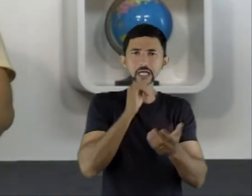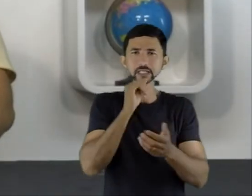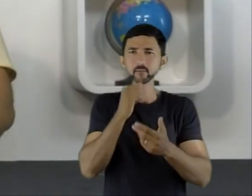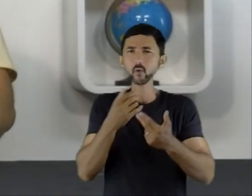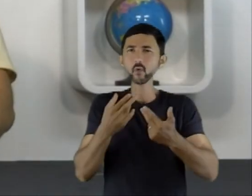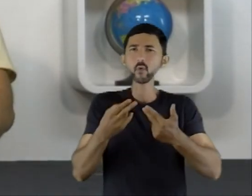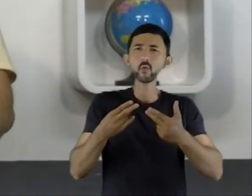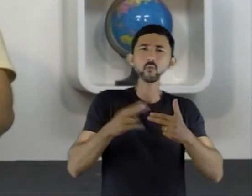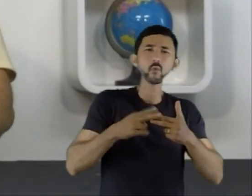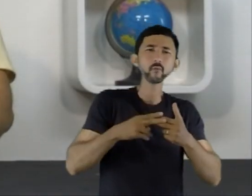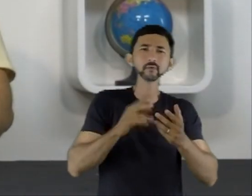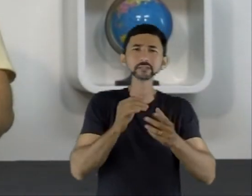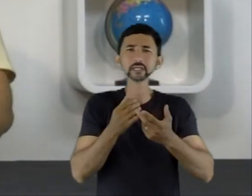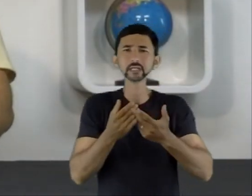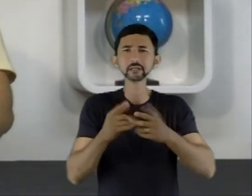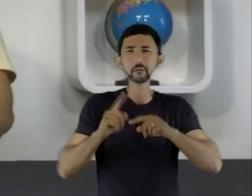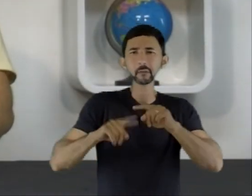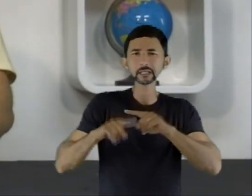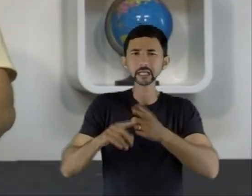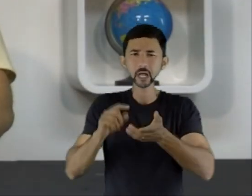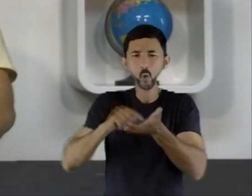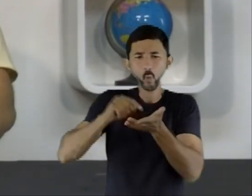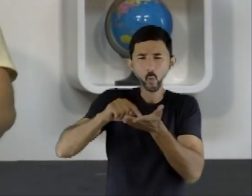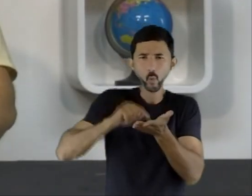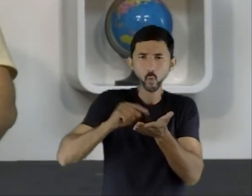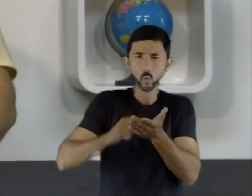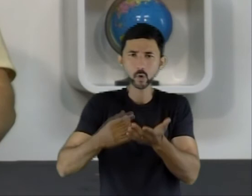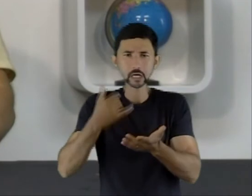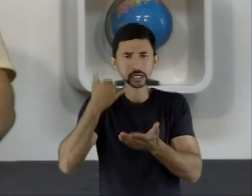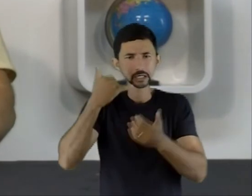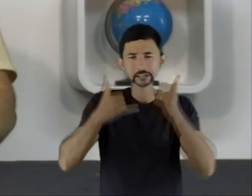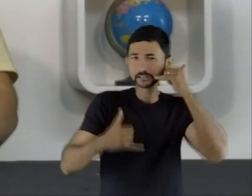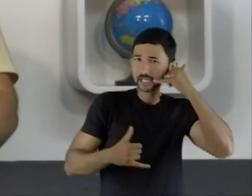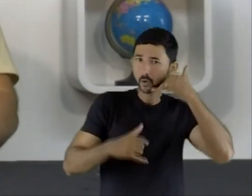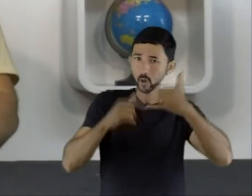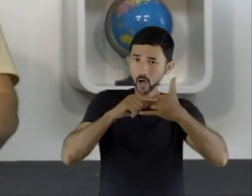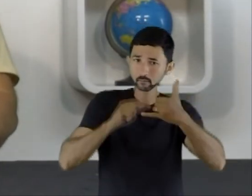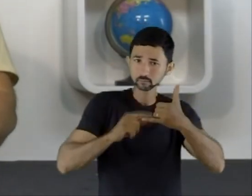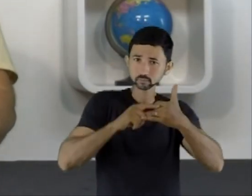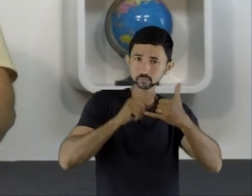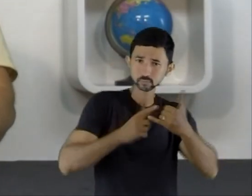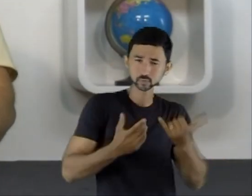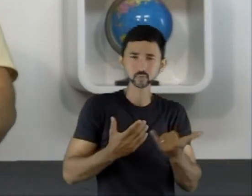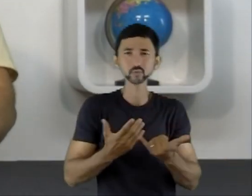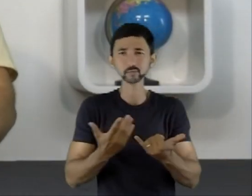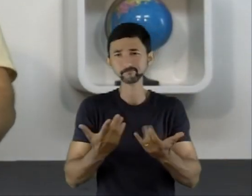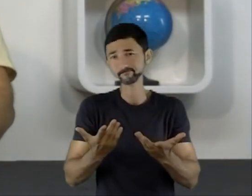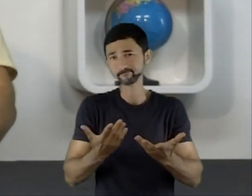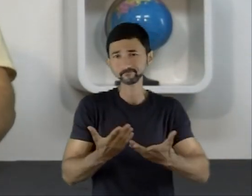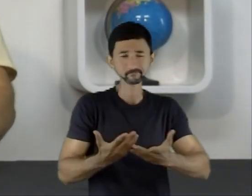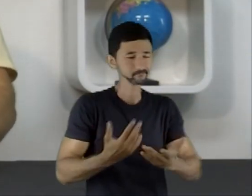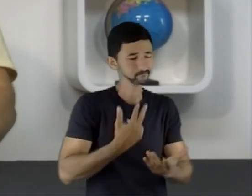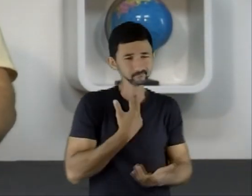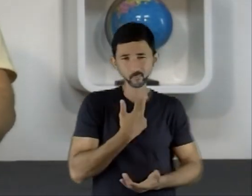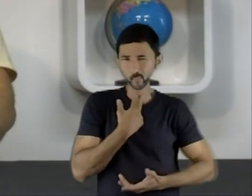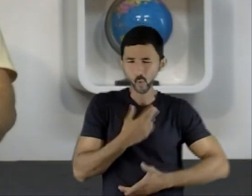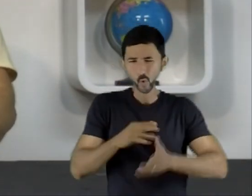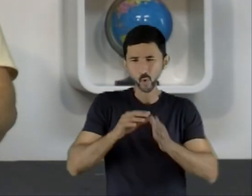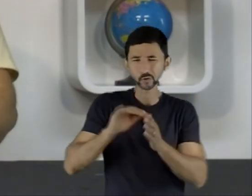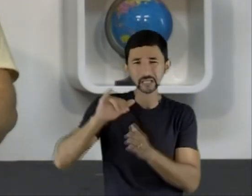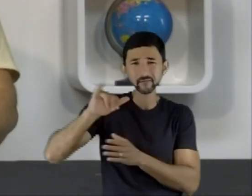utilize nenhum instrumento tecnológico. Claro que o uso da calculadora, do celular e